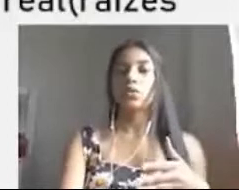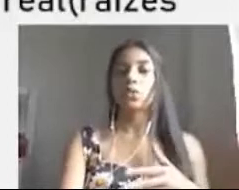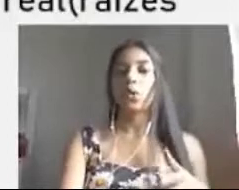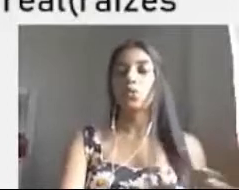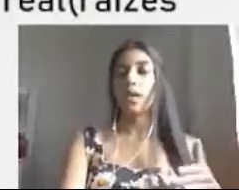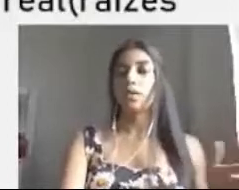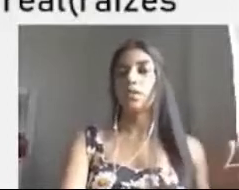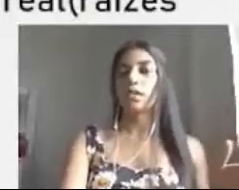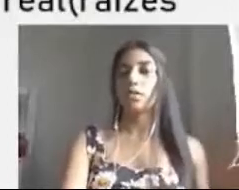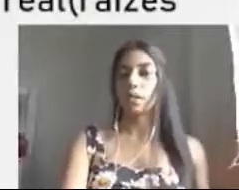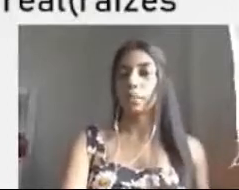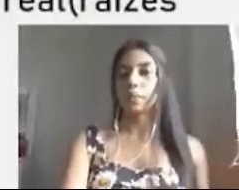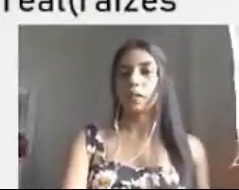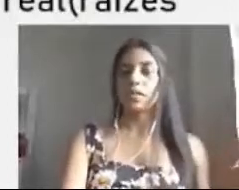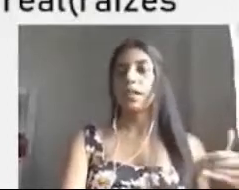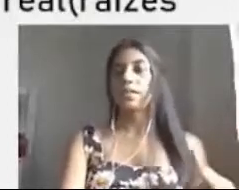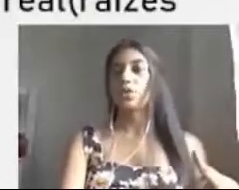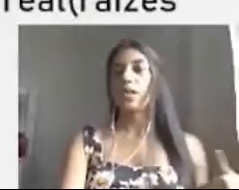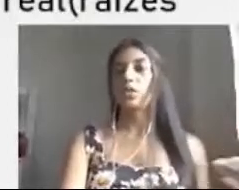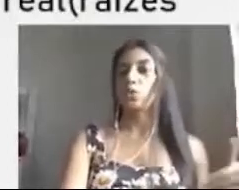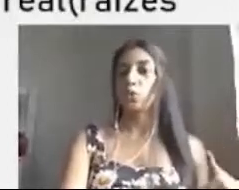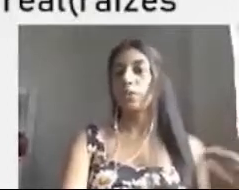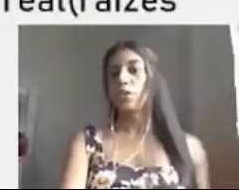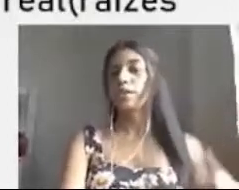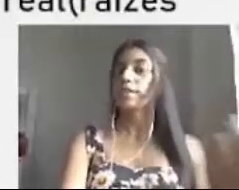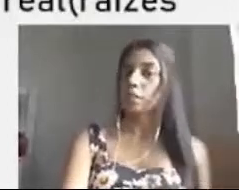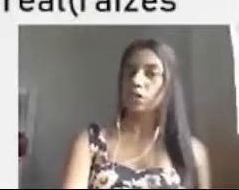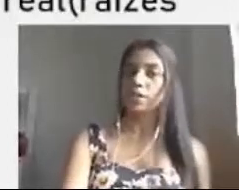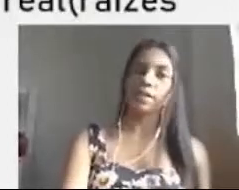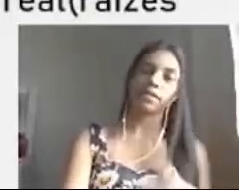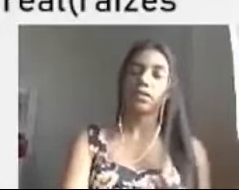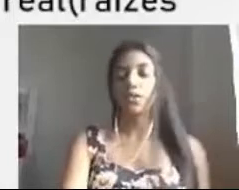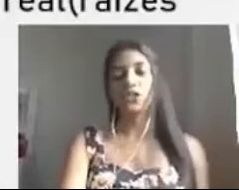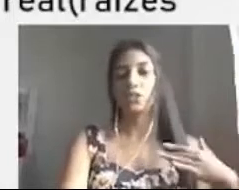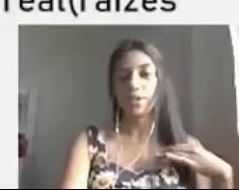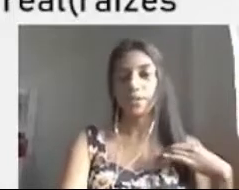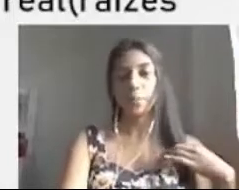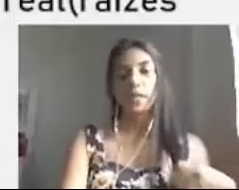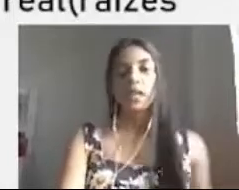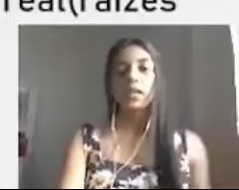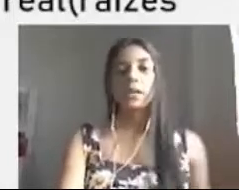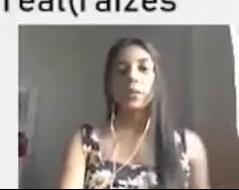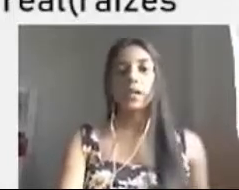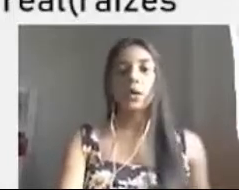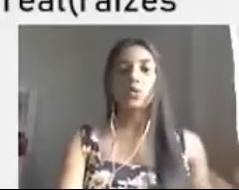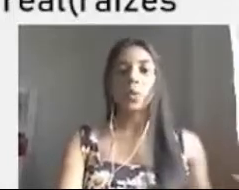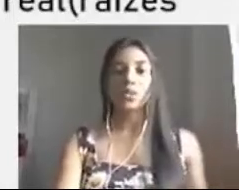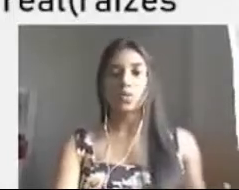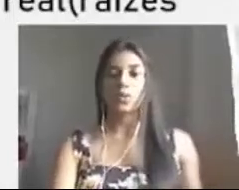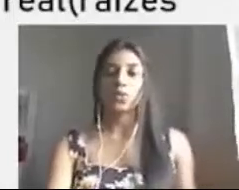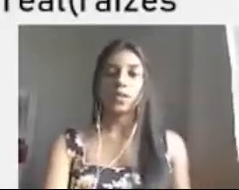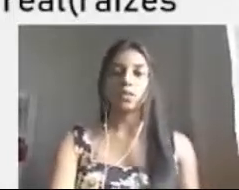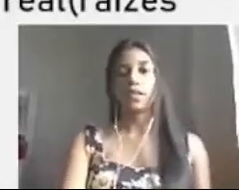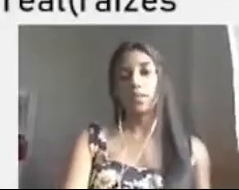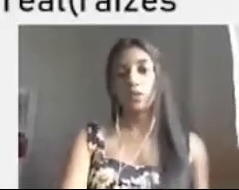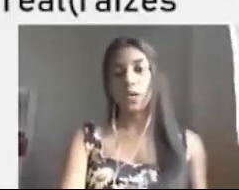relação aos polos ou zeros existentes no sistema. Se der 180 ou múltiplo ímpar de 180, faz parte do lugar das raízes. Diferente disso, não faz. Então, os passos